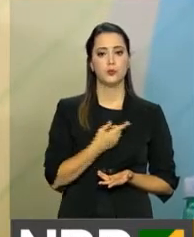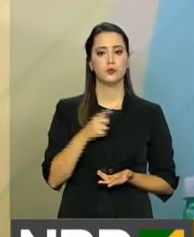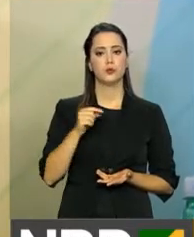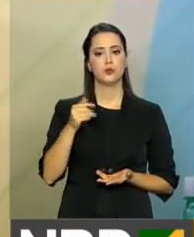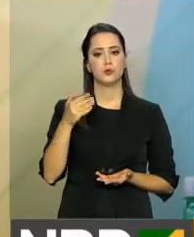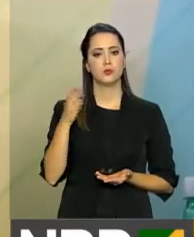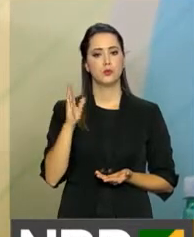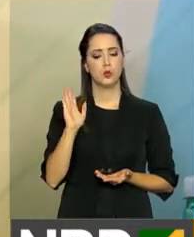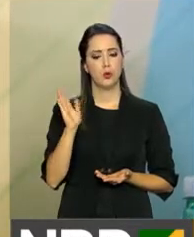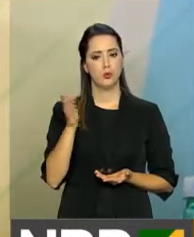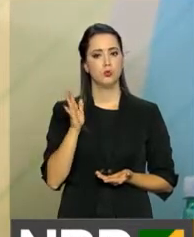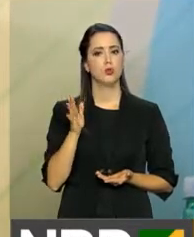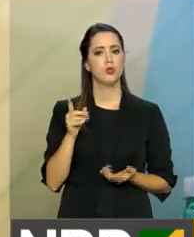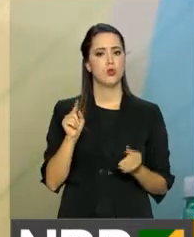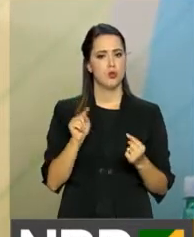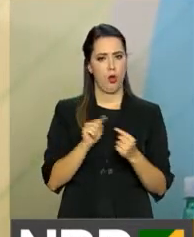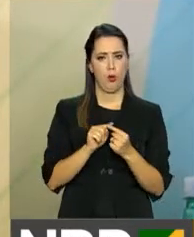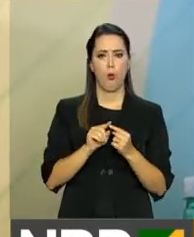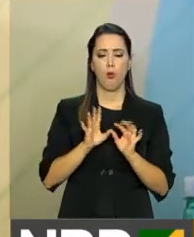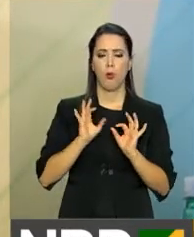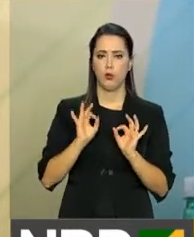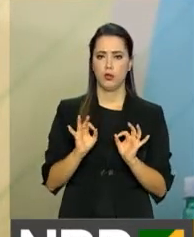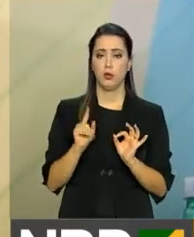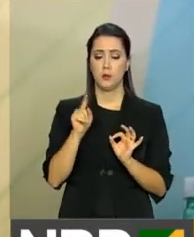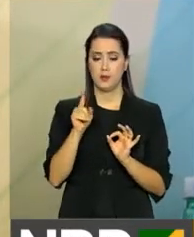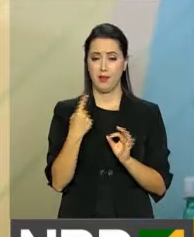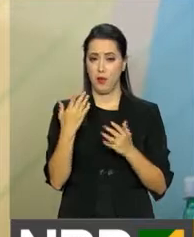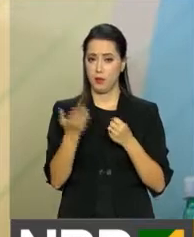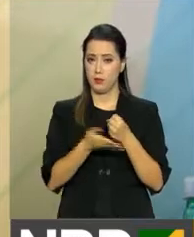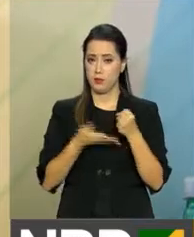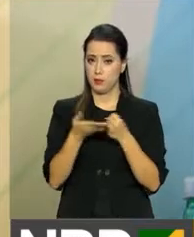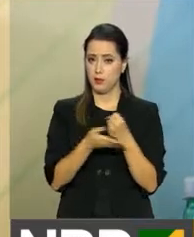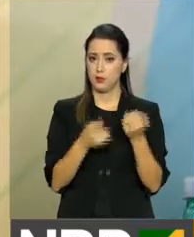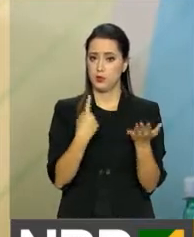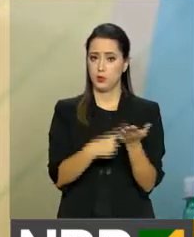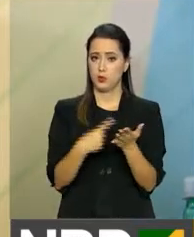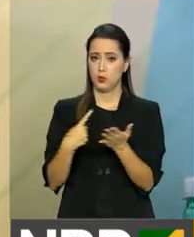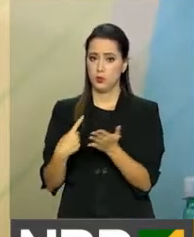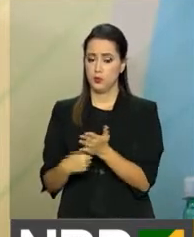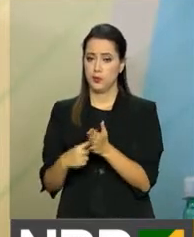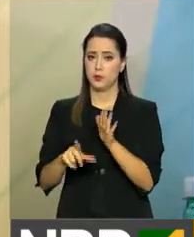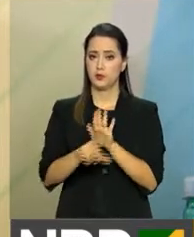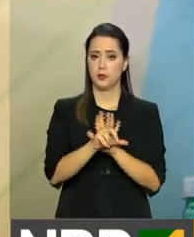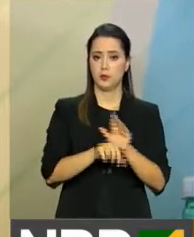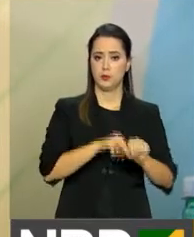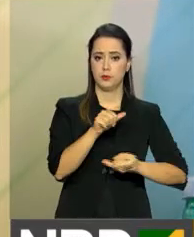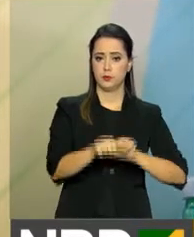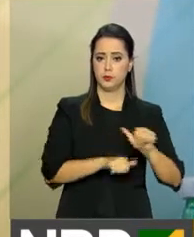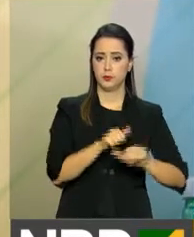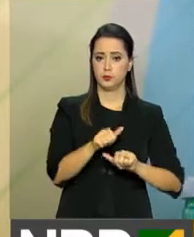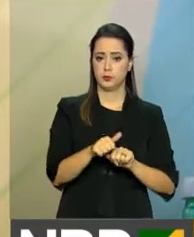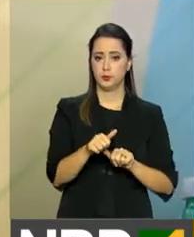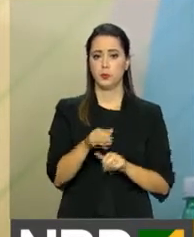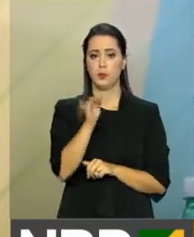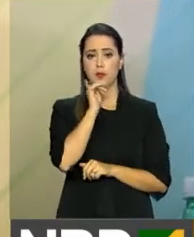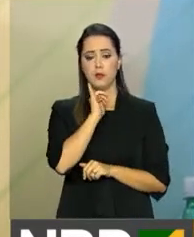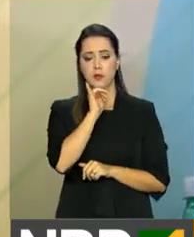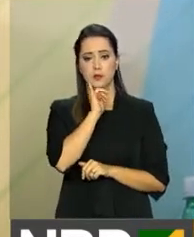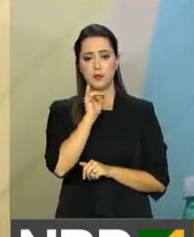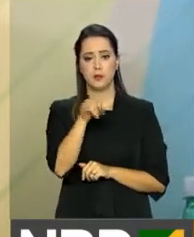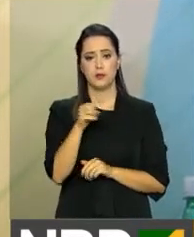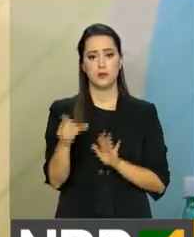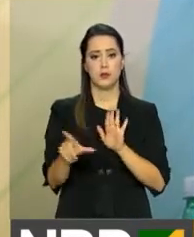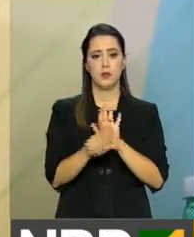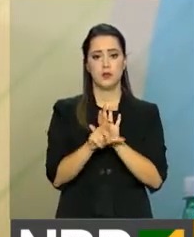este é um dos pilares da nossa agenda de reformas por exemplo a